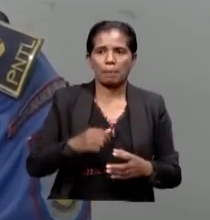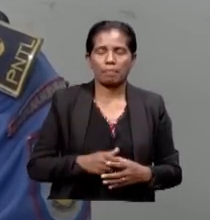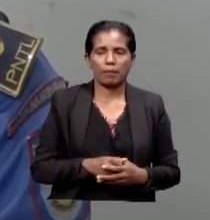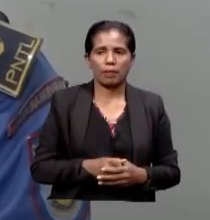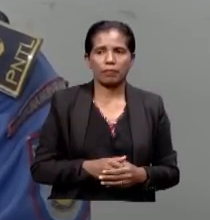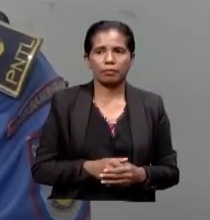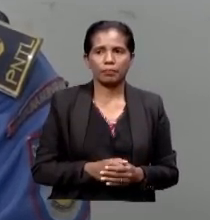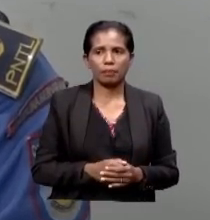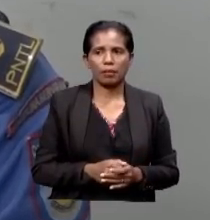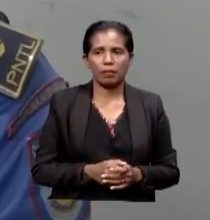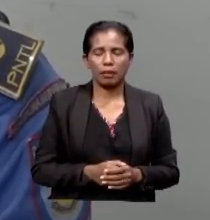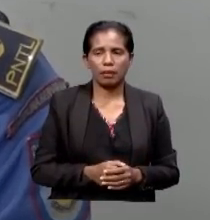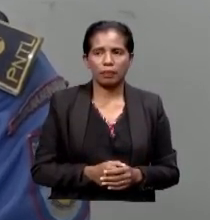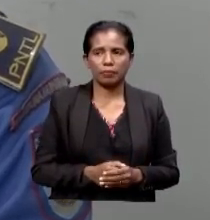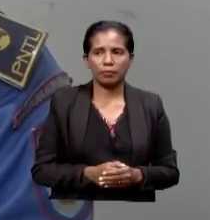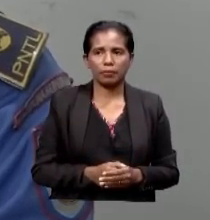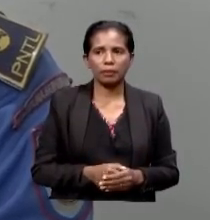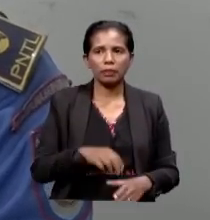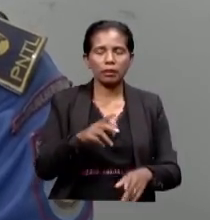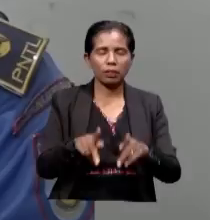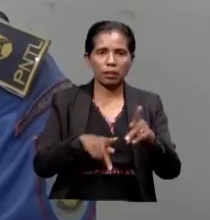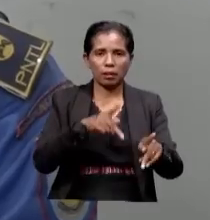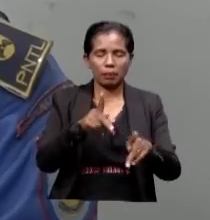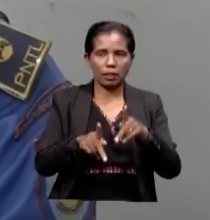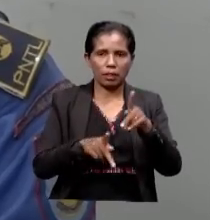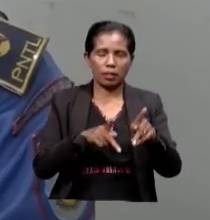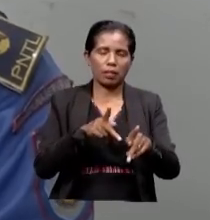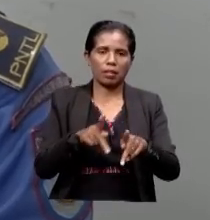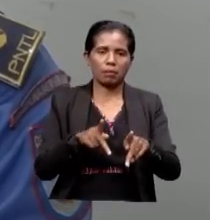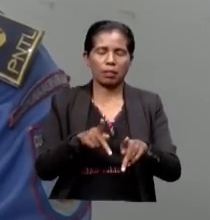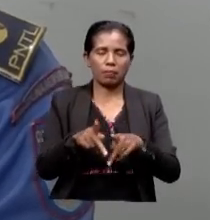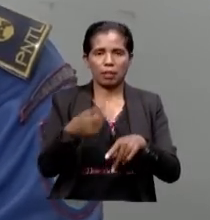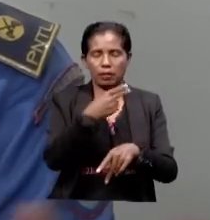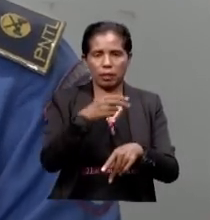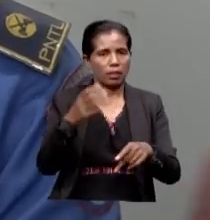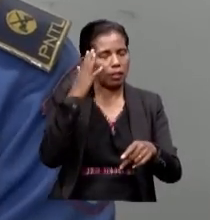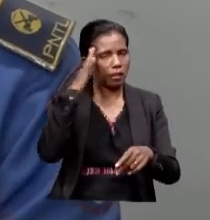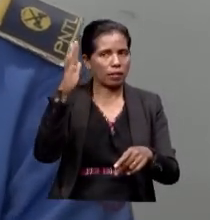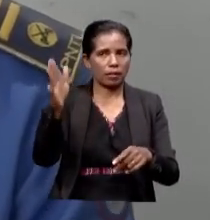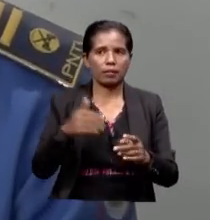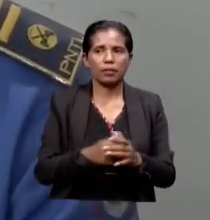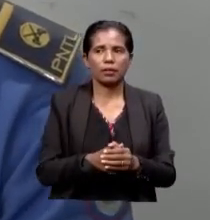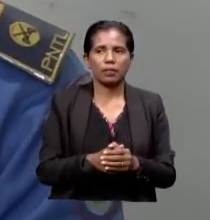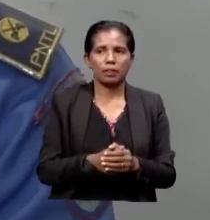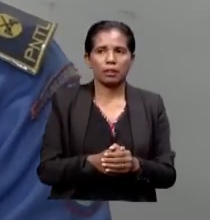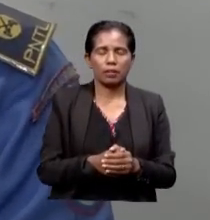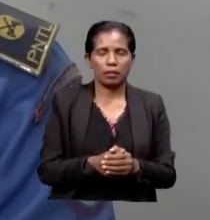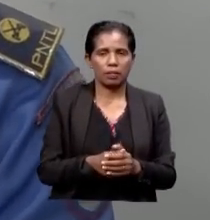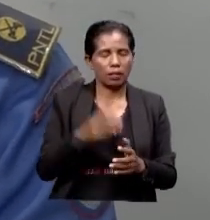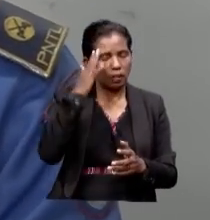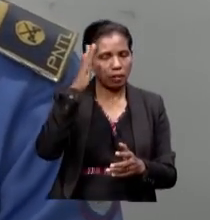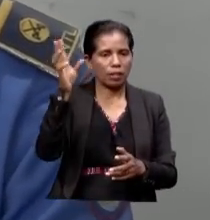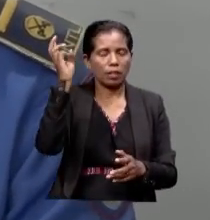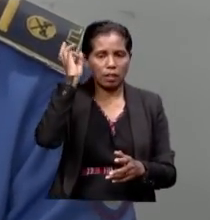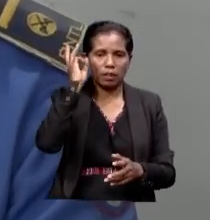entau iten ya sidadan ya nemos la hatene ko lanu lo sona antam ya la hatene